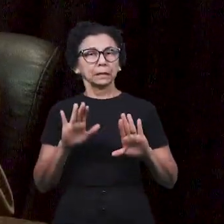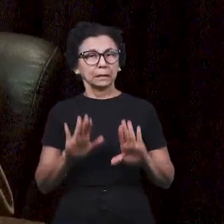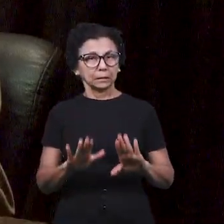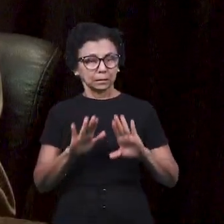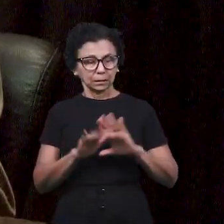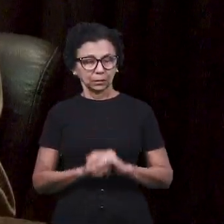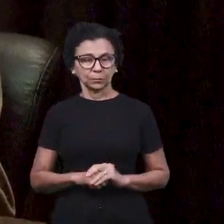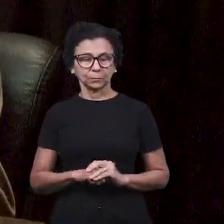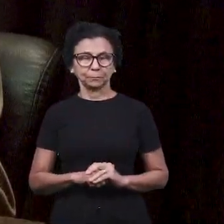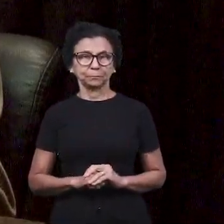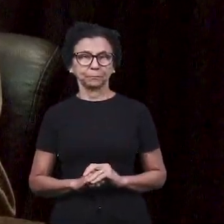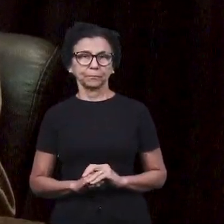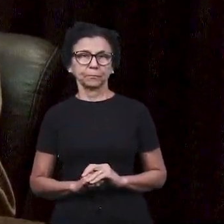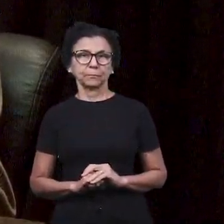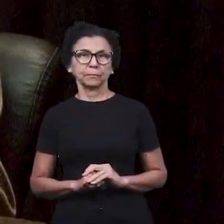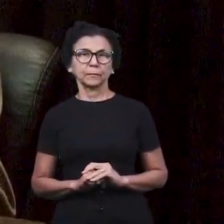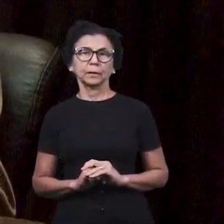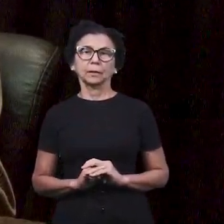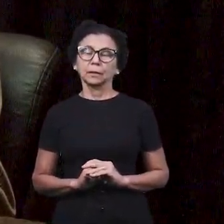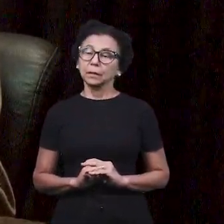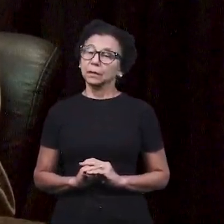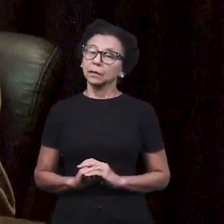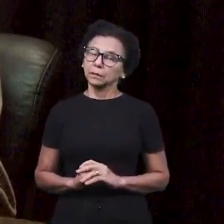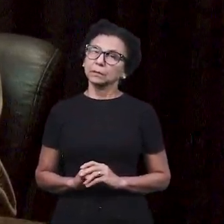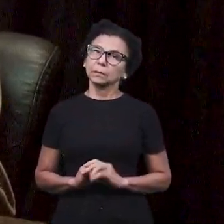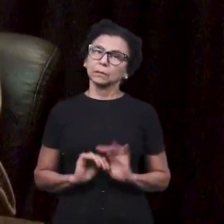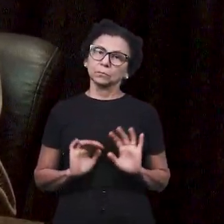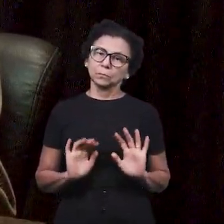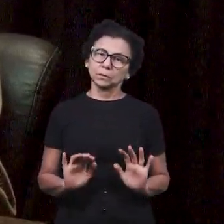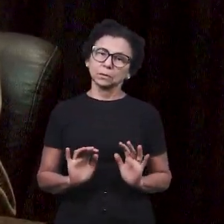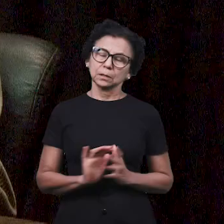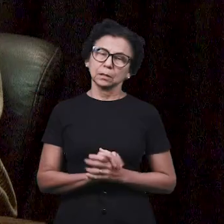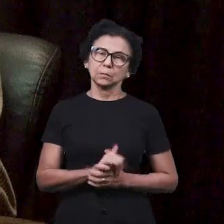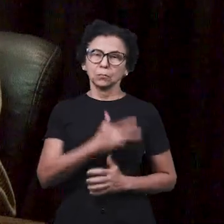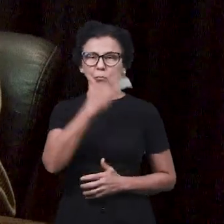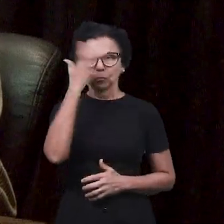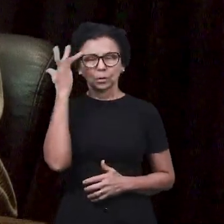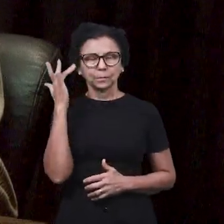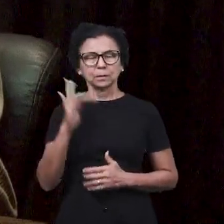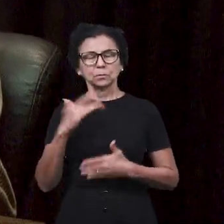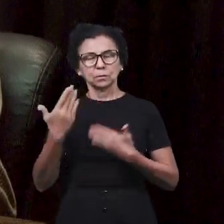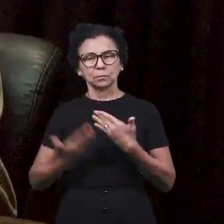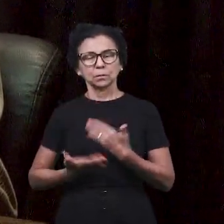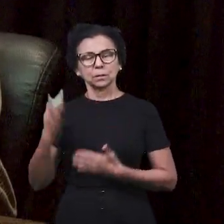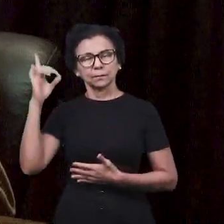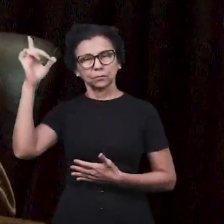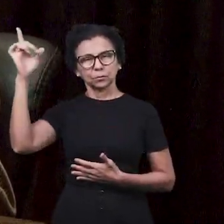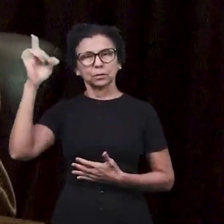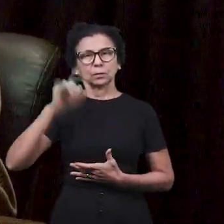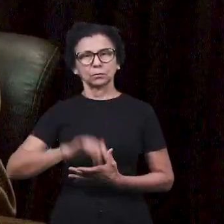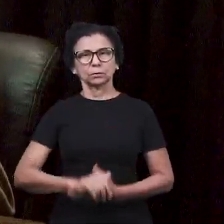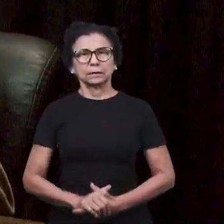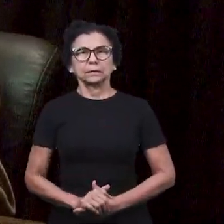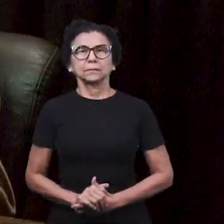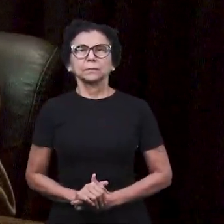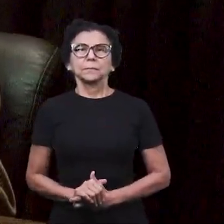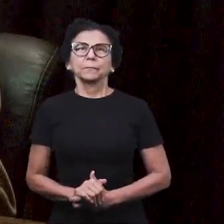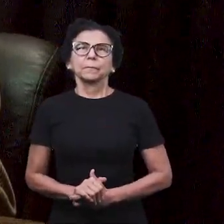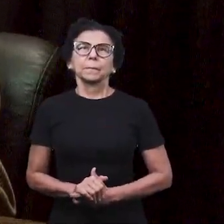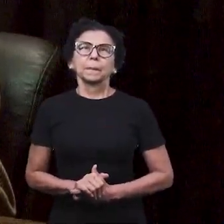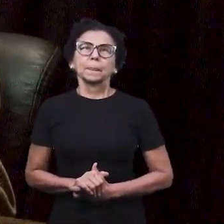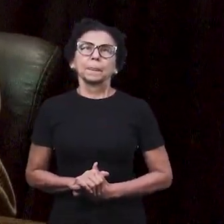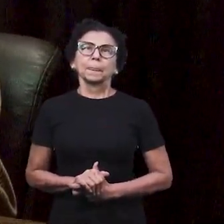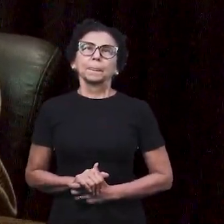buscar um jovem, uma jovem que seja da mesma parentela, ou seja, que seja da igreja, seja um servo do Senhor. Exatamente. A palavra fala